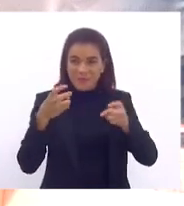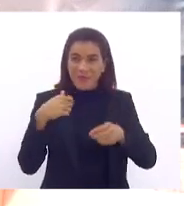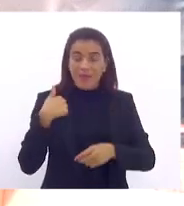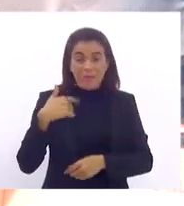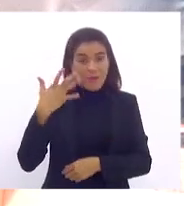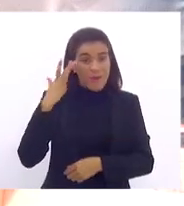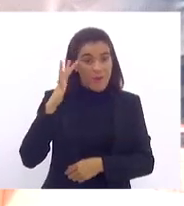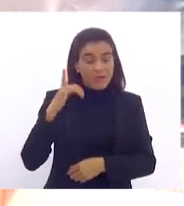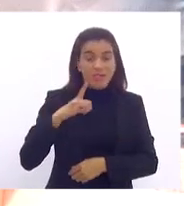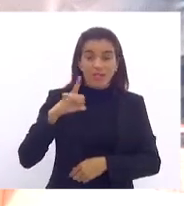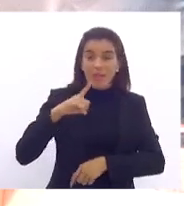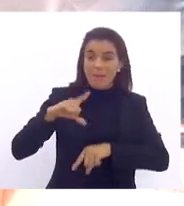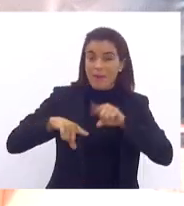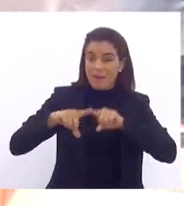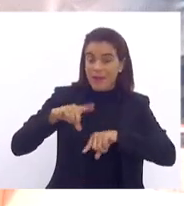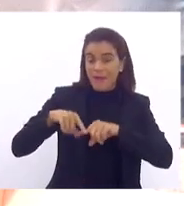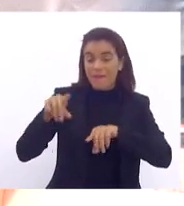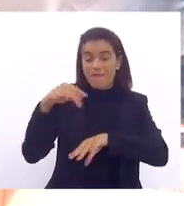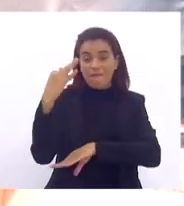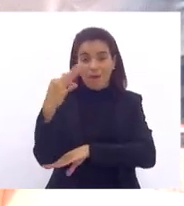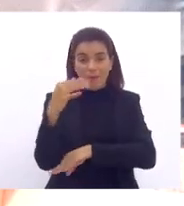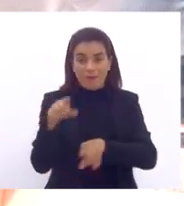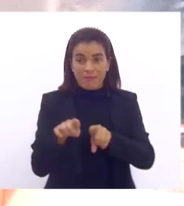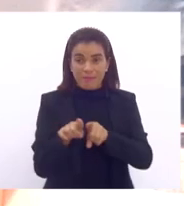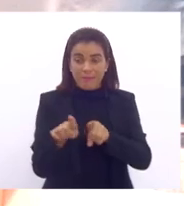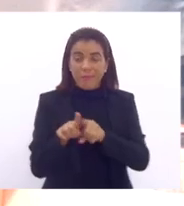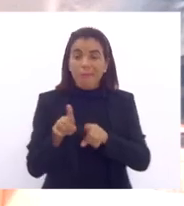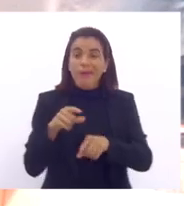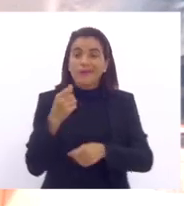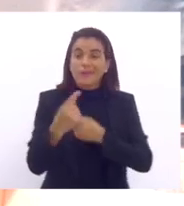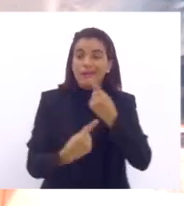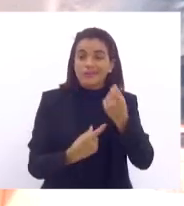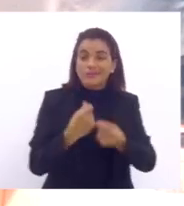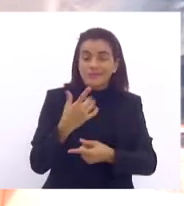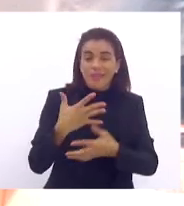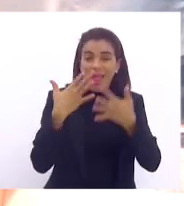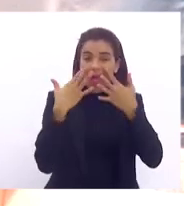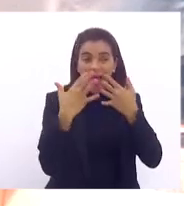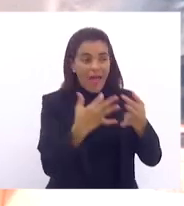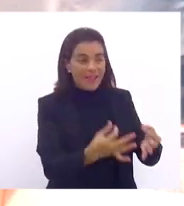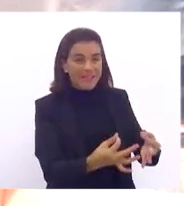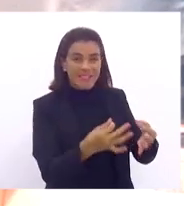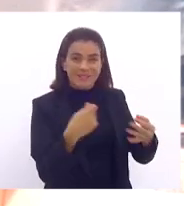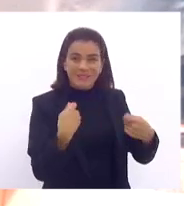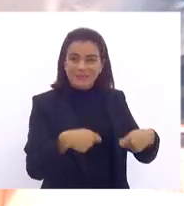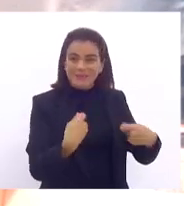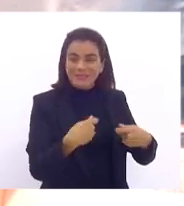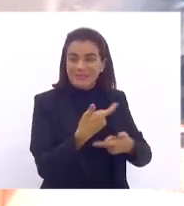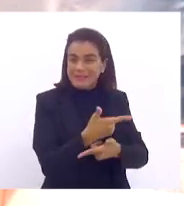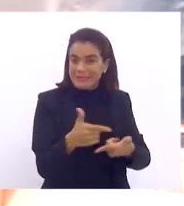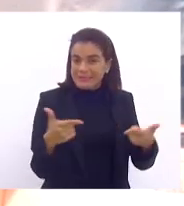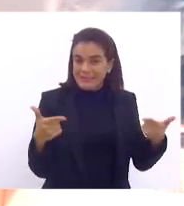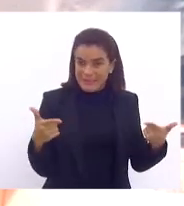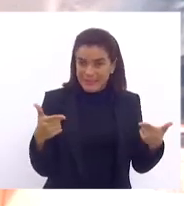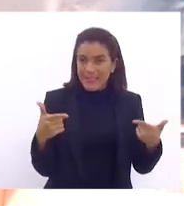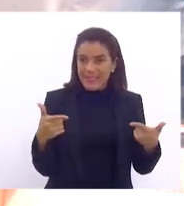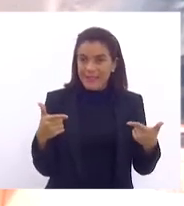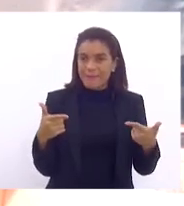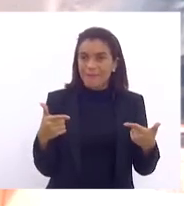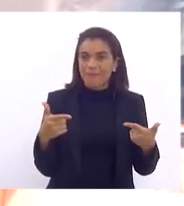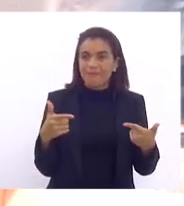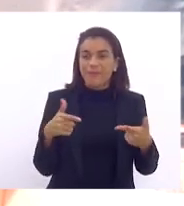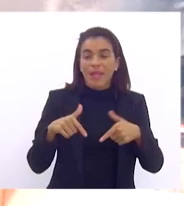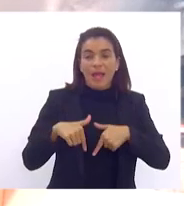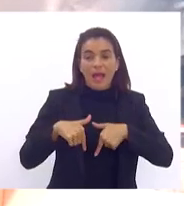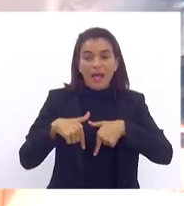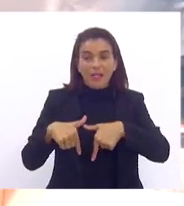tem uma dimensão material e formal mas que muitas vezes não recebe a atenção que lhe era devida e que eu acho que se relaciona muito com a